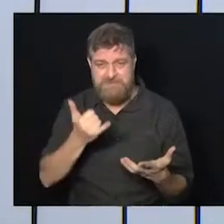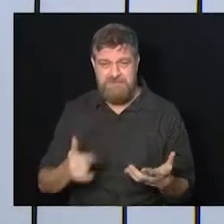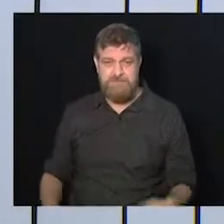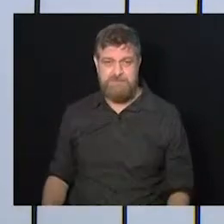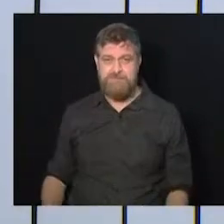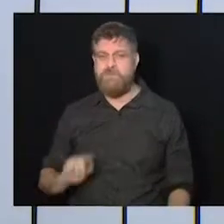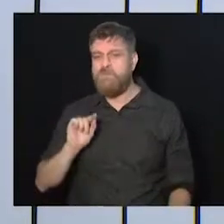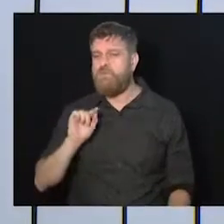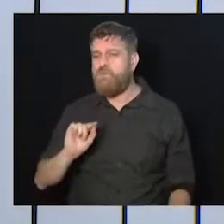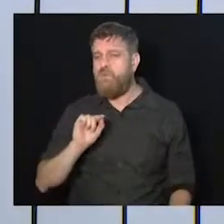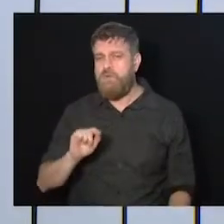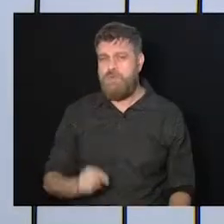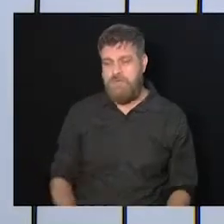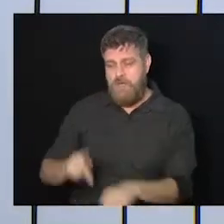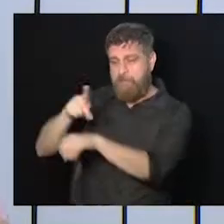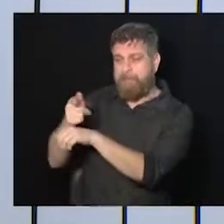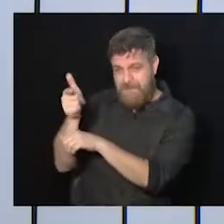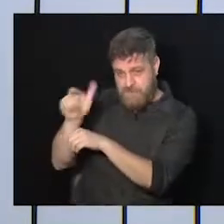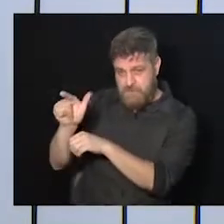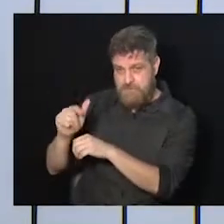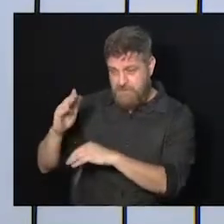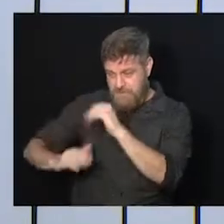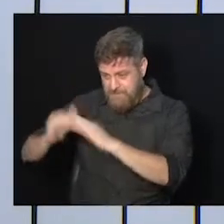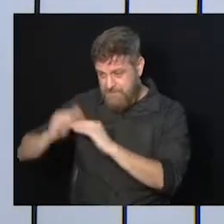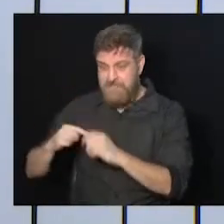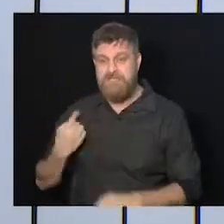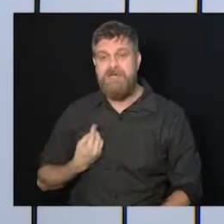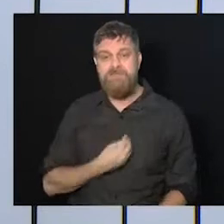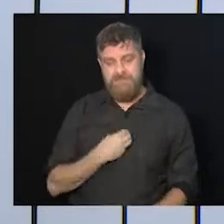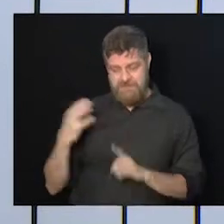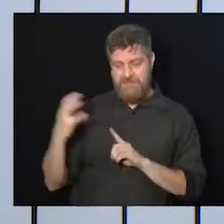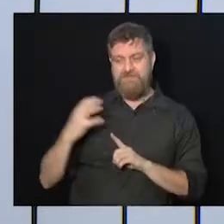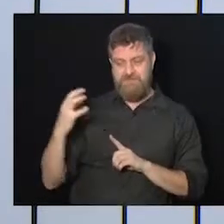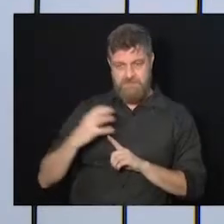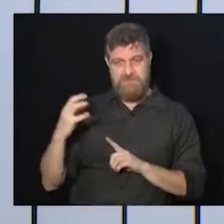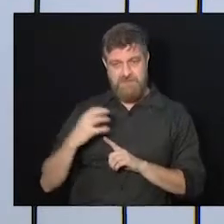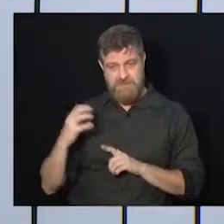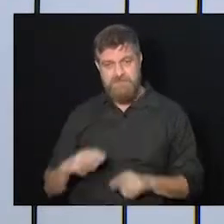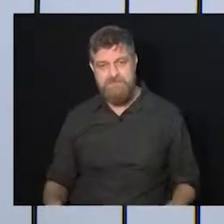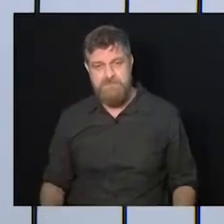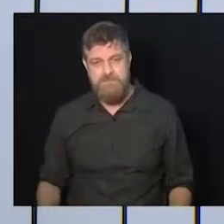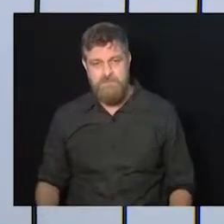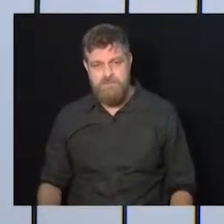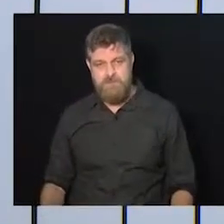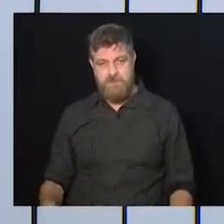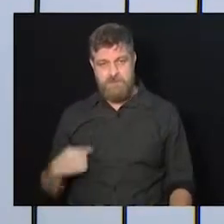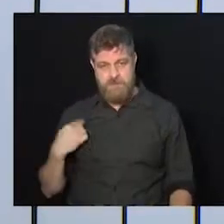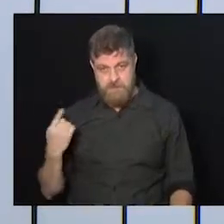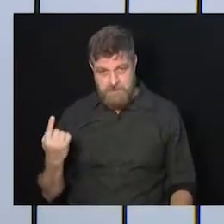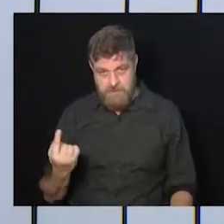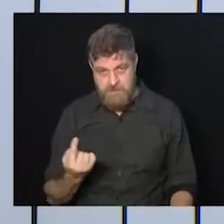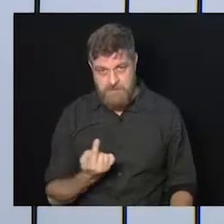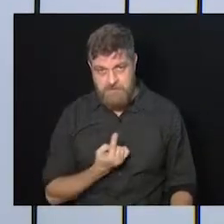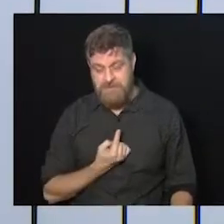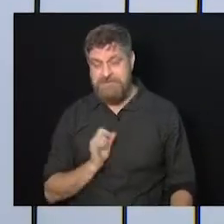que o outro país fizer vai influenciar na minha vida, com certeza. Então, a gente está indo para um caminho